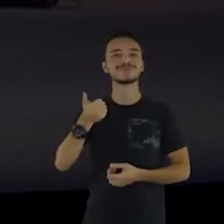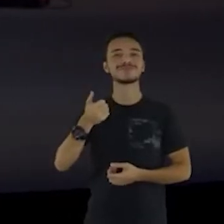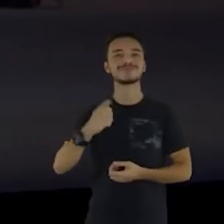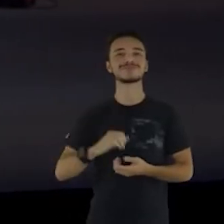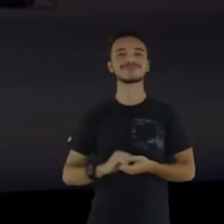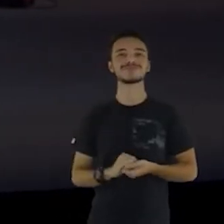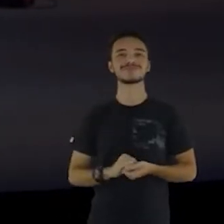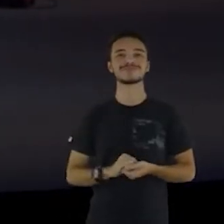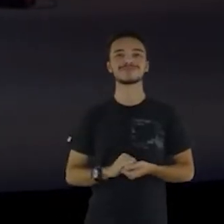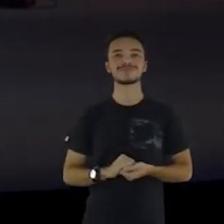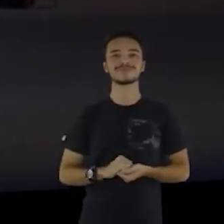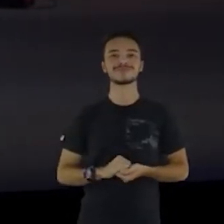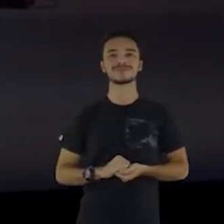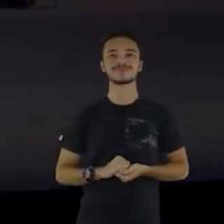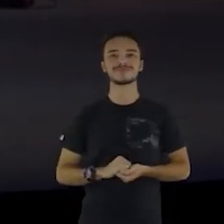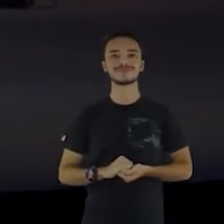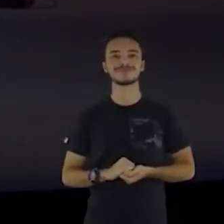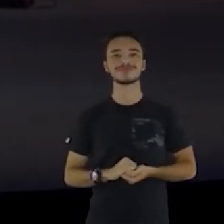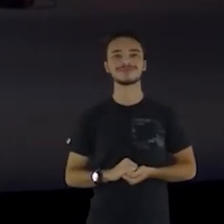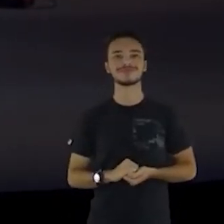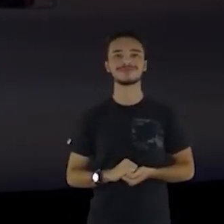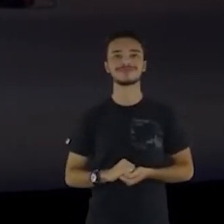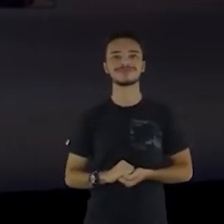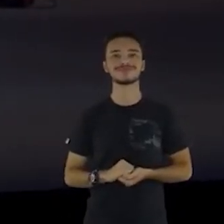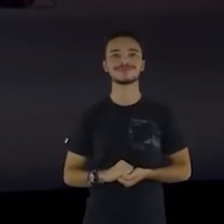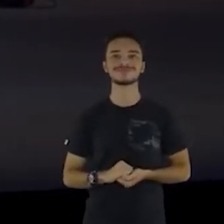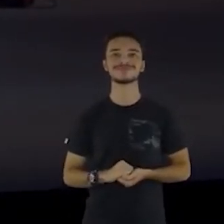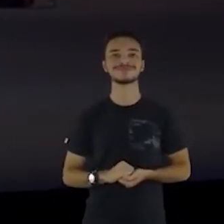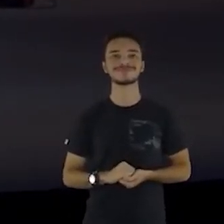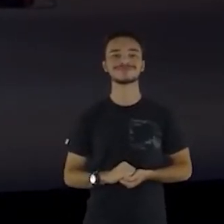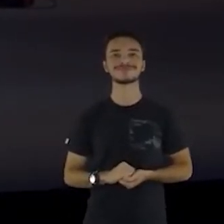E ele ainda continua cobrando a garapa quando eu vou beber.